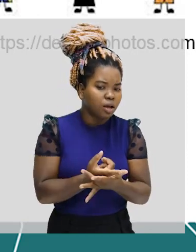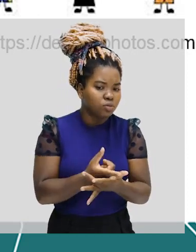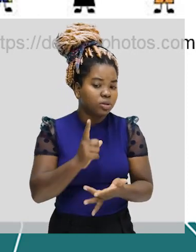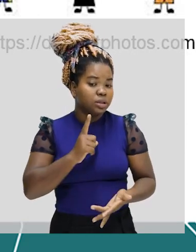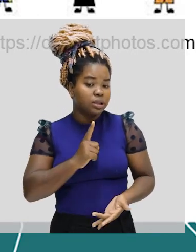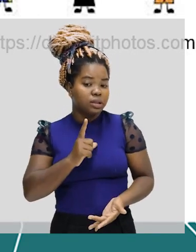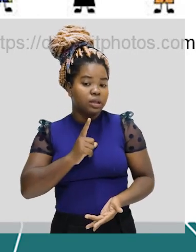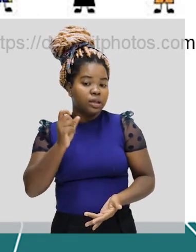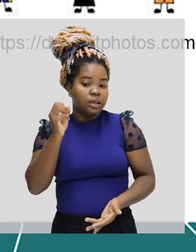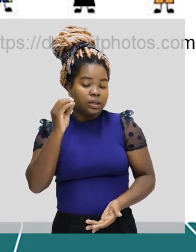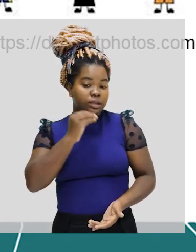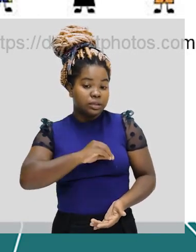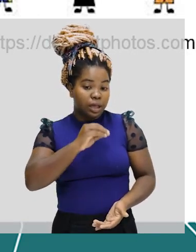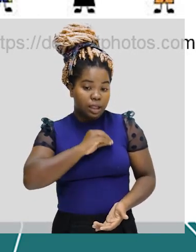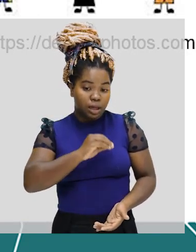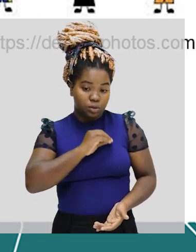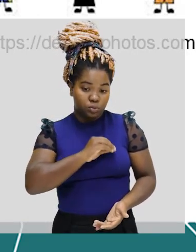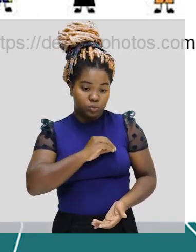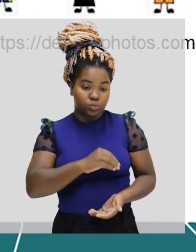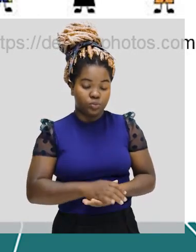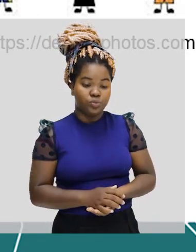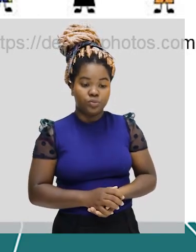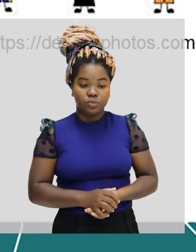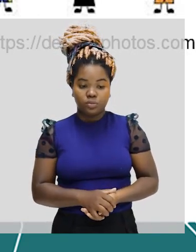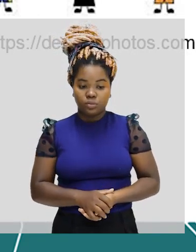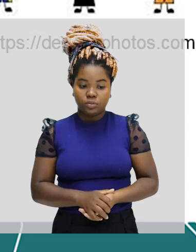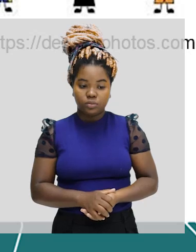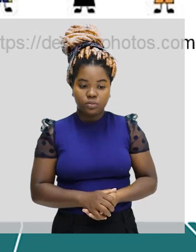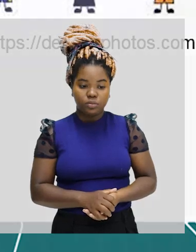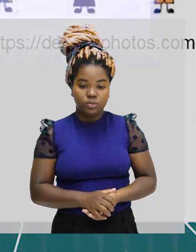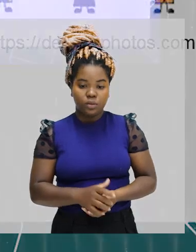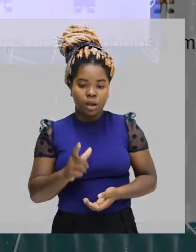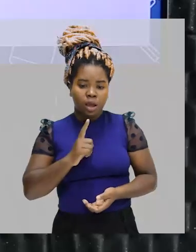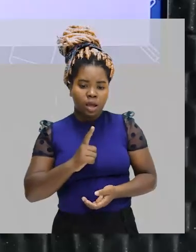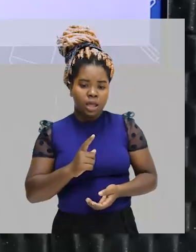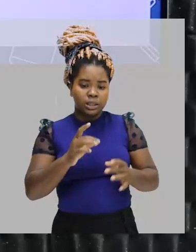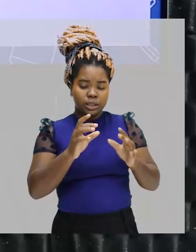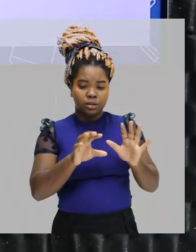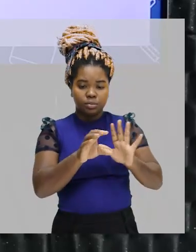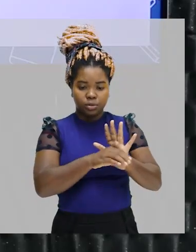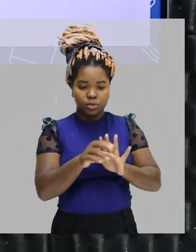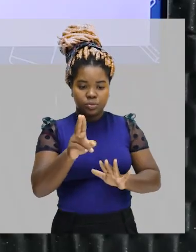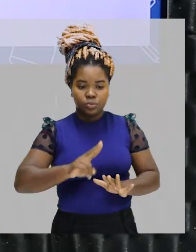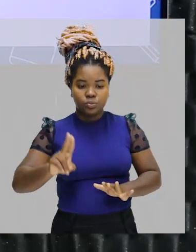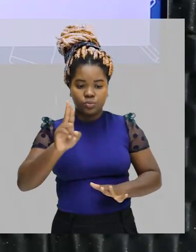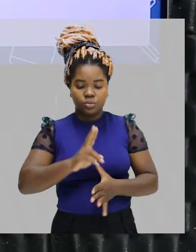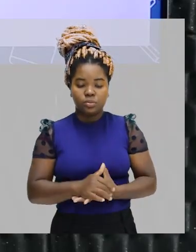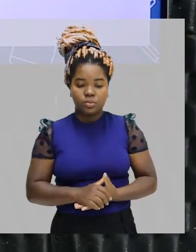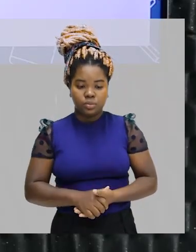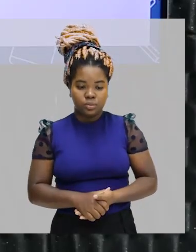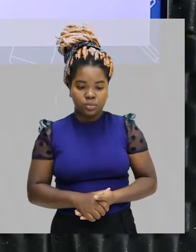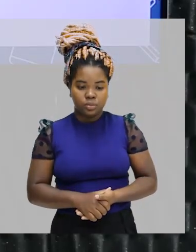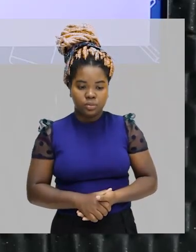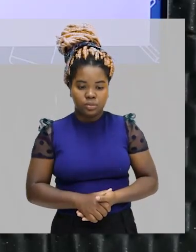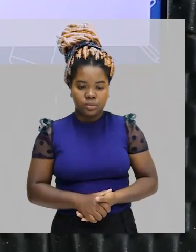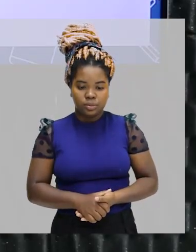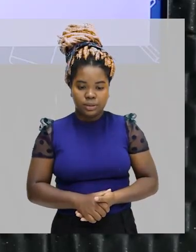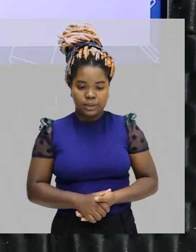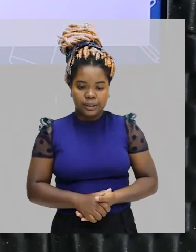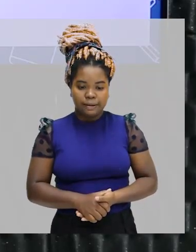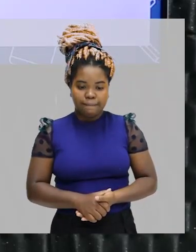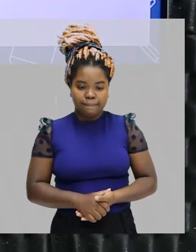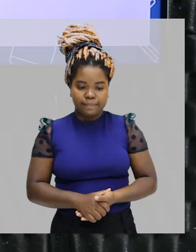que você recebe uma remuneração. E aqui tem uma definição que é muito utilizada. It is the way you earn